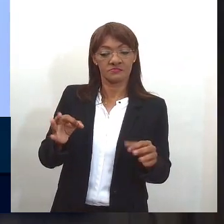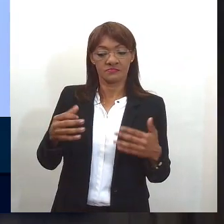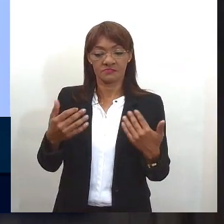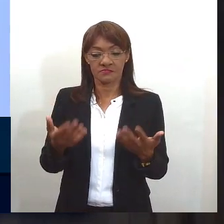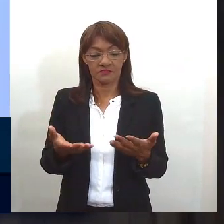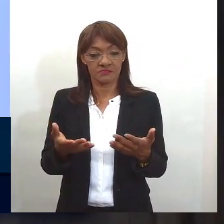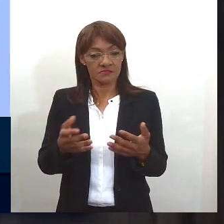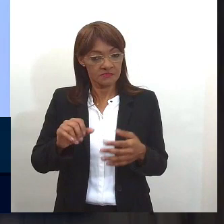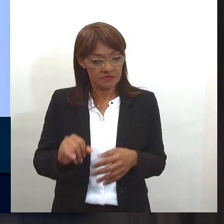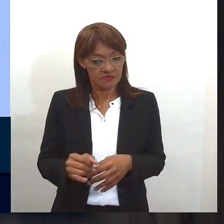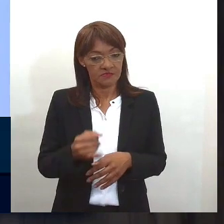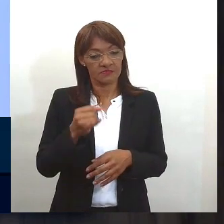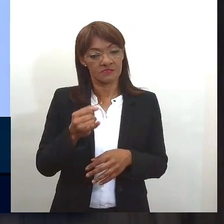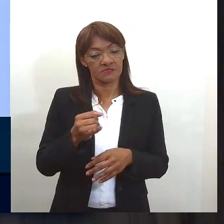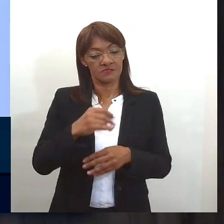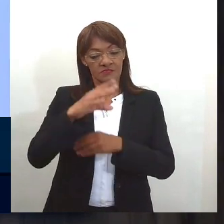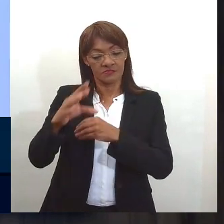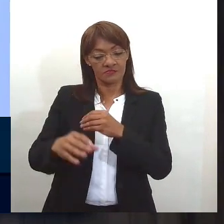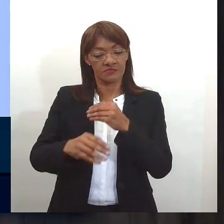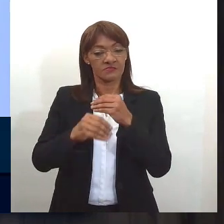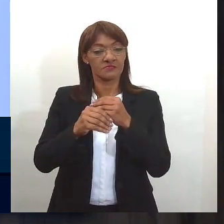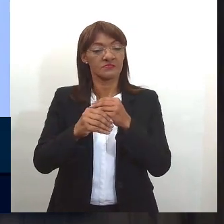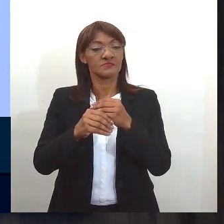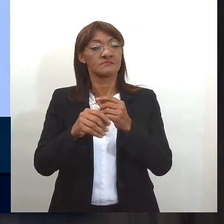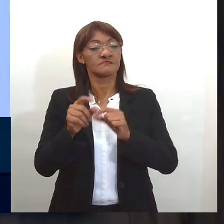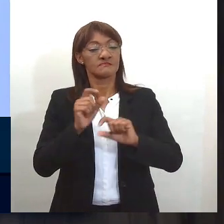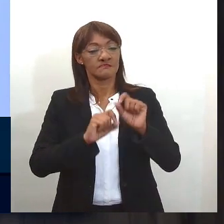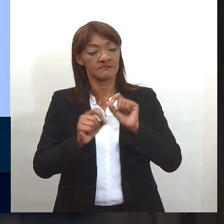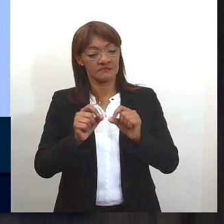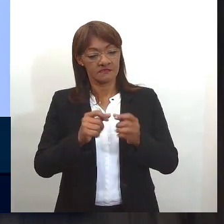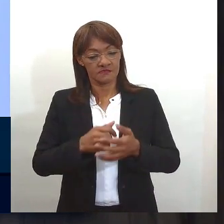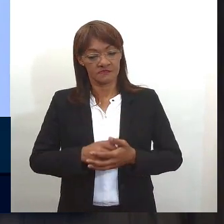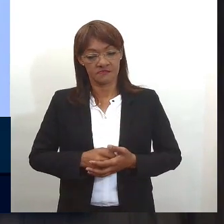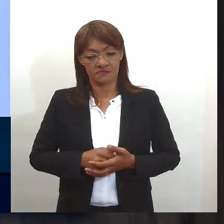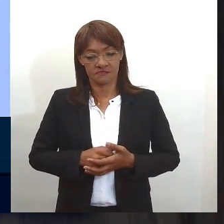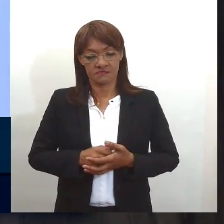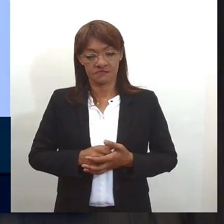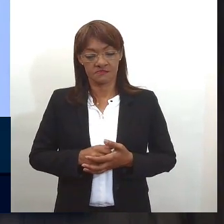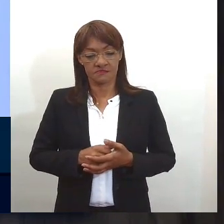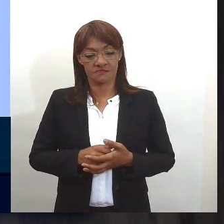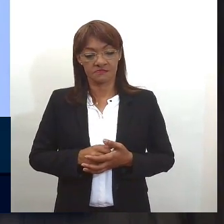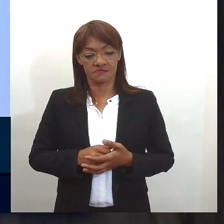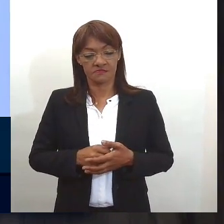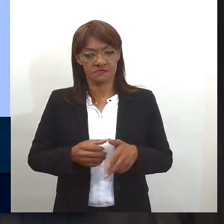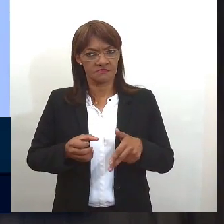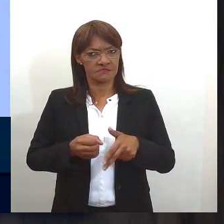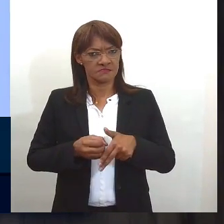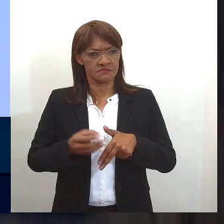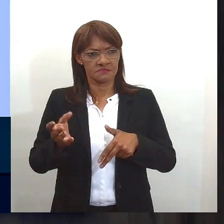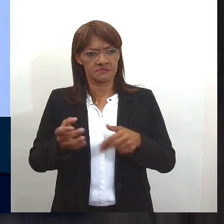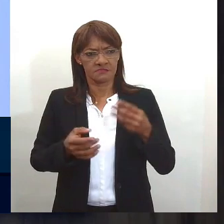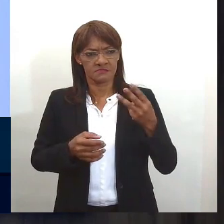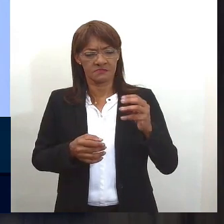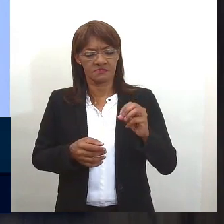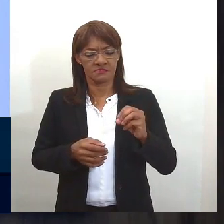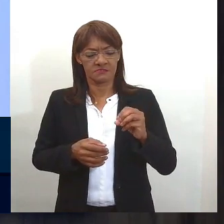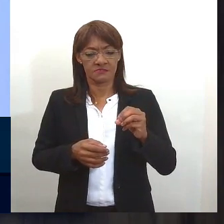que a gente teve uma despesa de 30 milhões, 35 milhões a mais em 2023